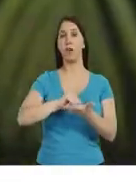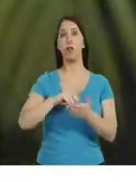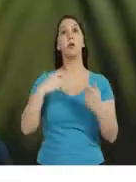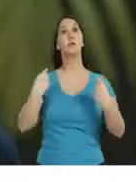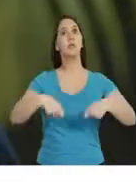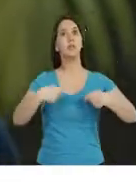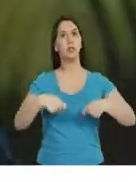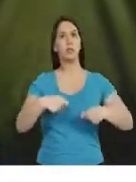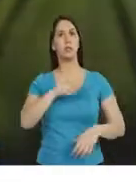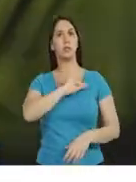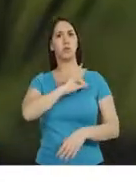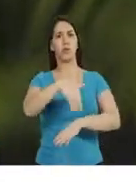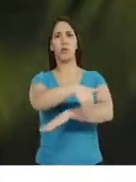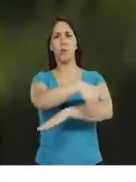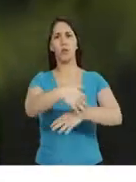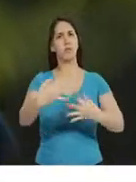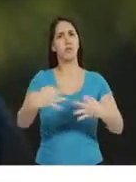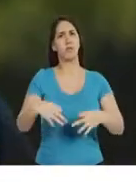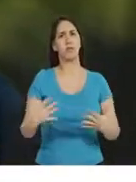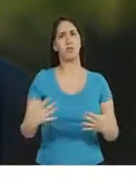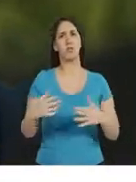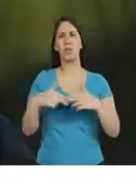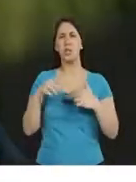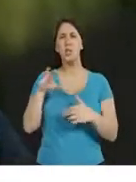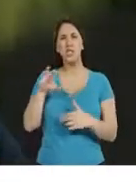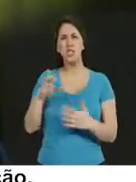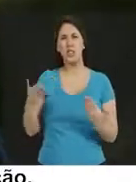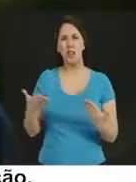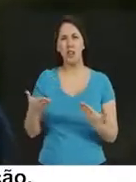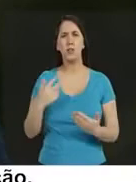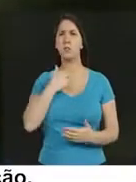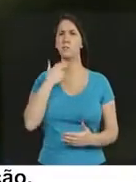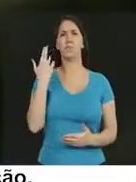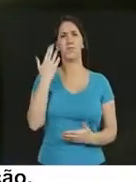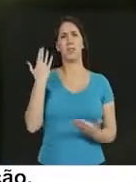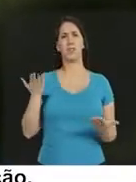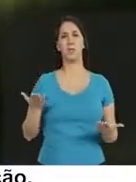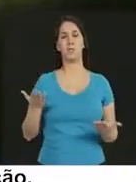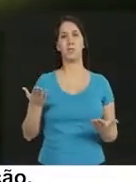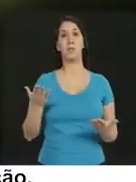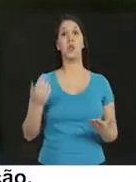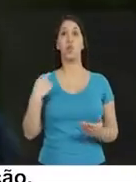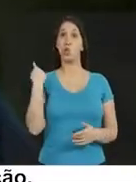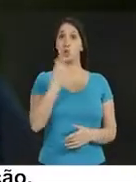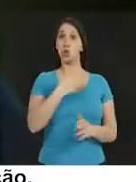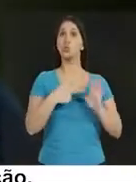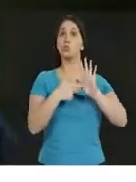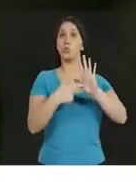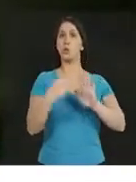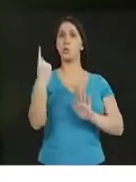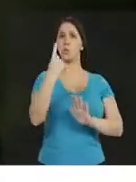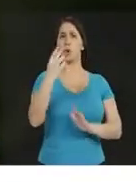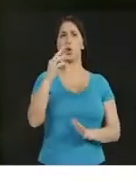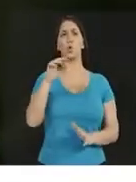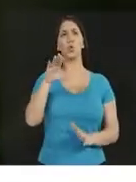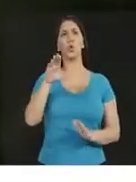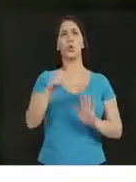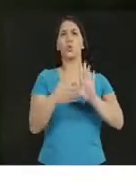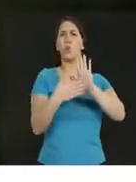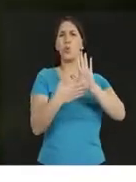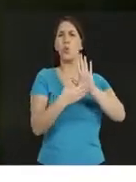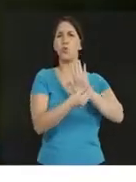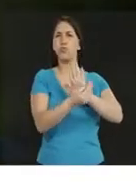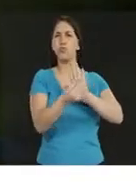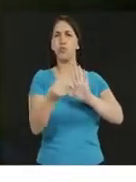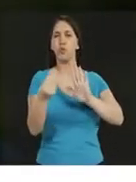TV muitas propostas para a segurança pública no estado de São Paulo. Segurança é prioridade máxima para a população e vai ser também